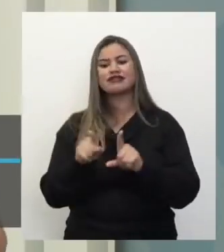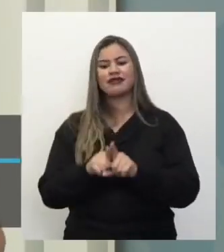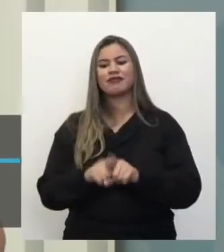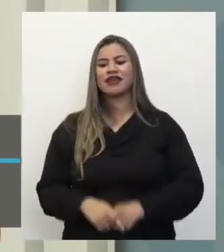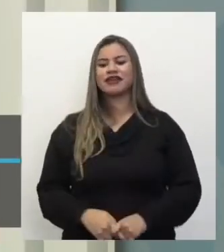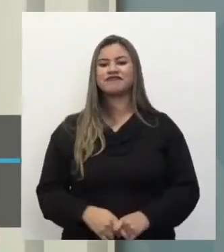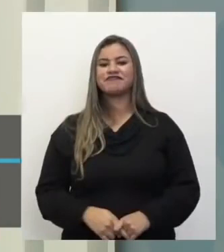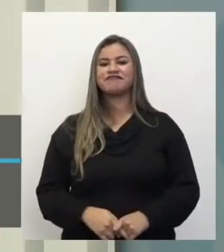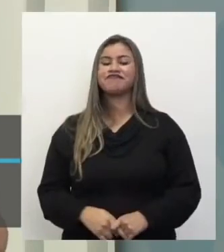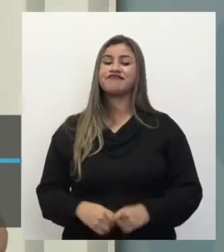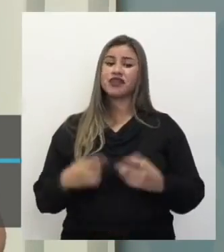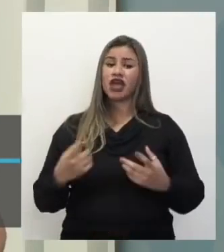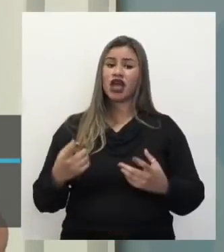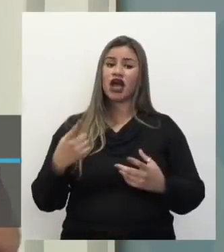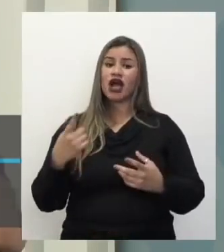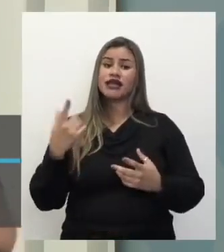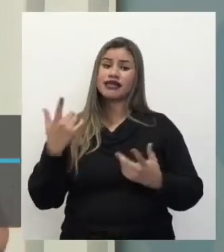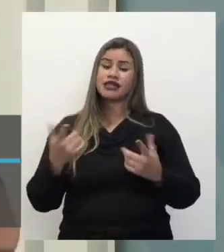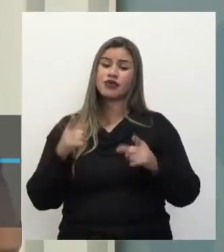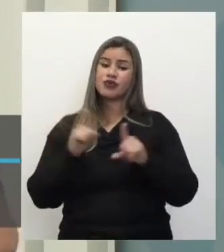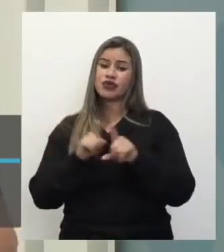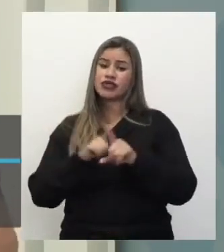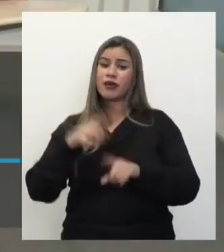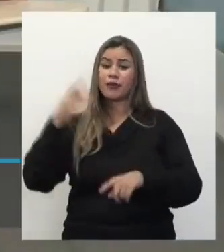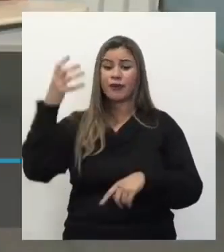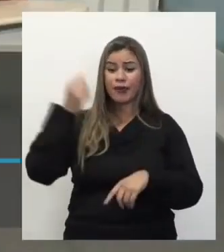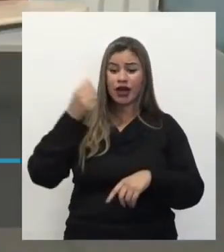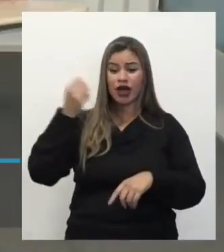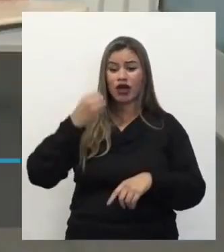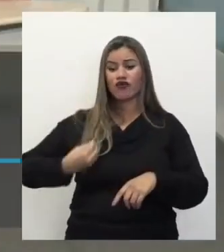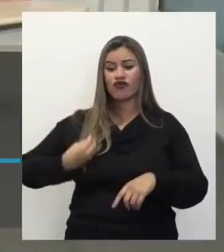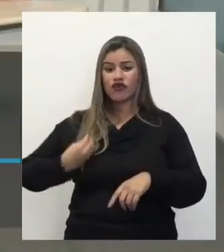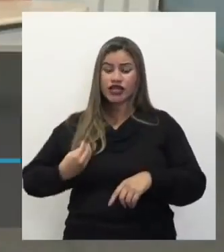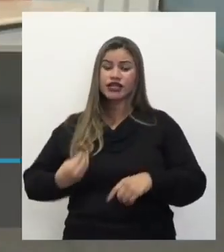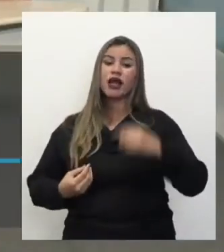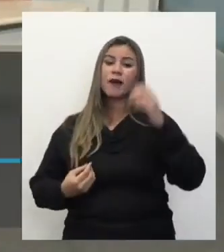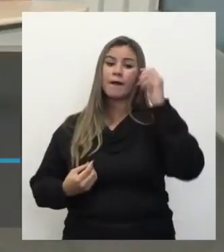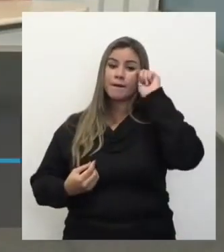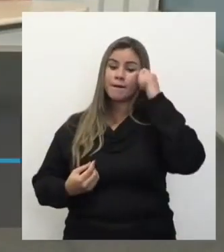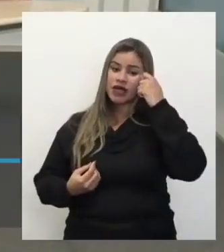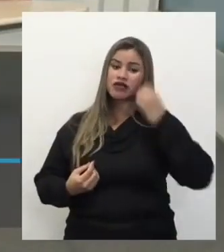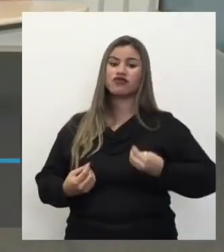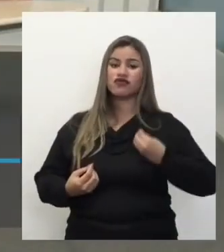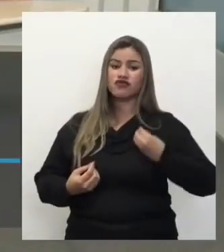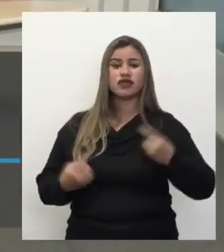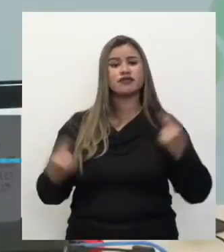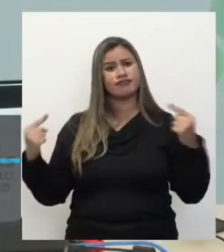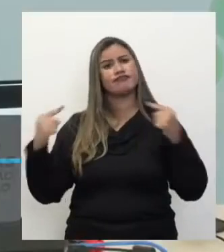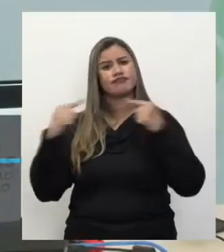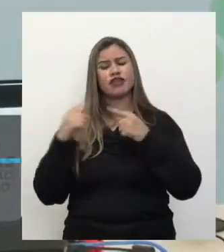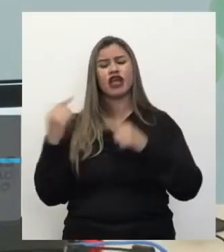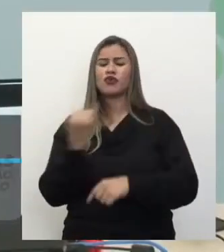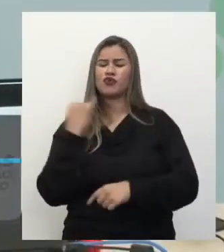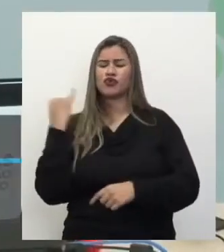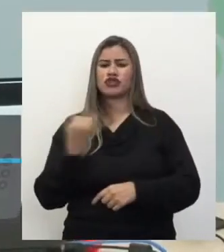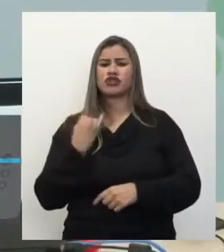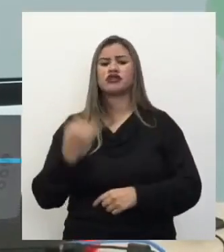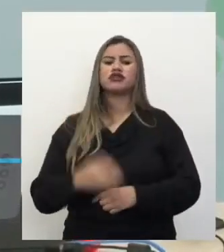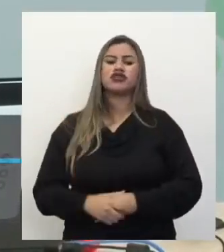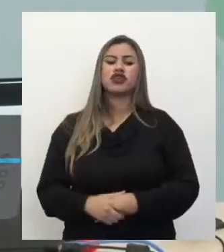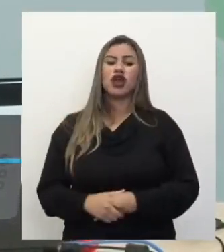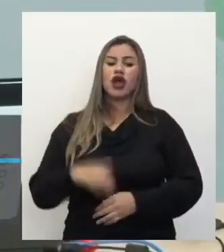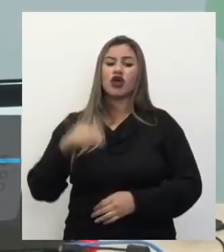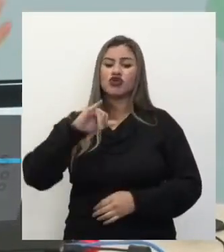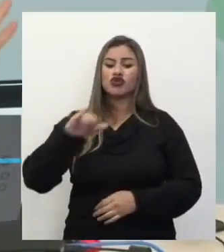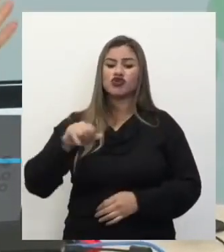esse movimento tem a ver com isso. Desculpa se eu estou me intrometendo na... Legal sua contribuição, porque a Juliana Couto, acho que deve ser Couto, ela falou